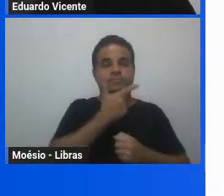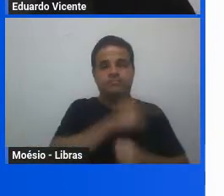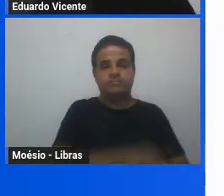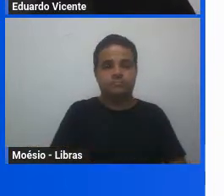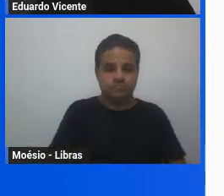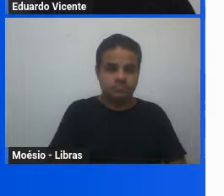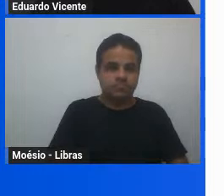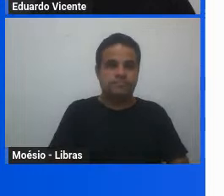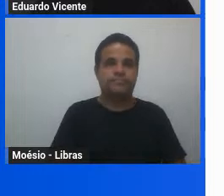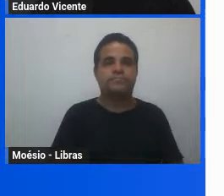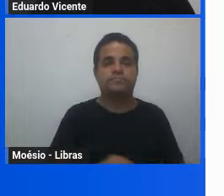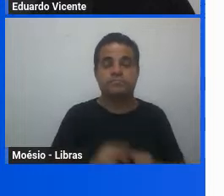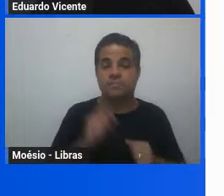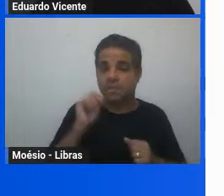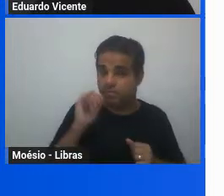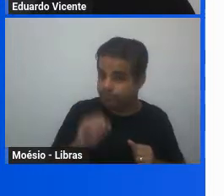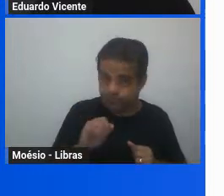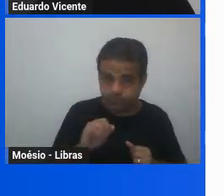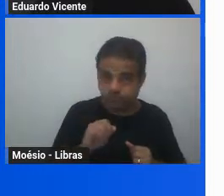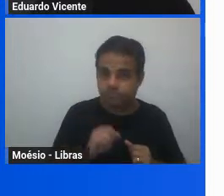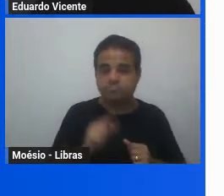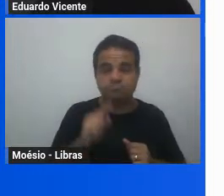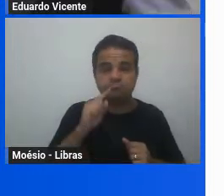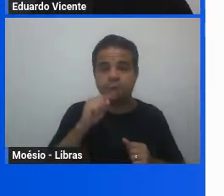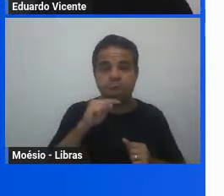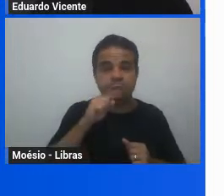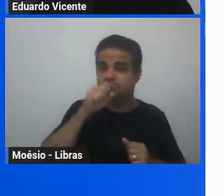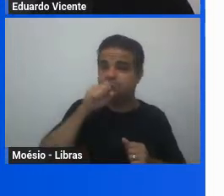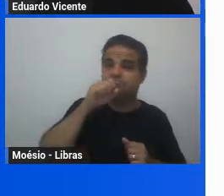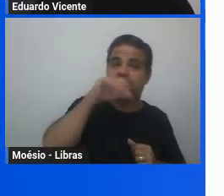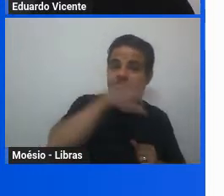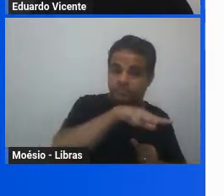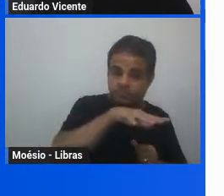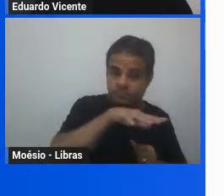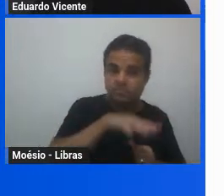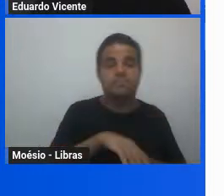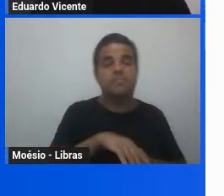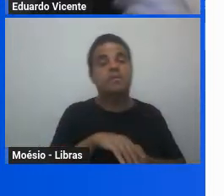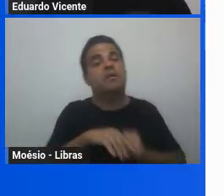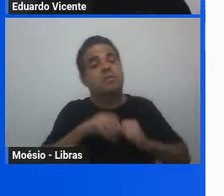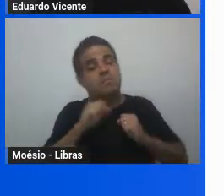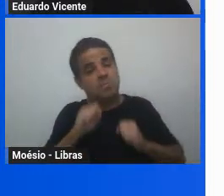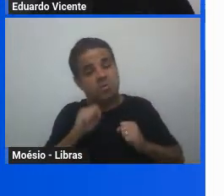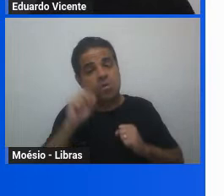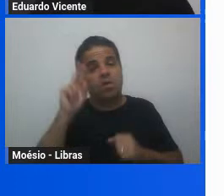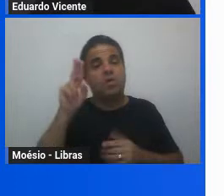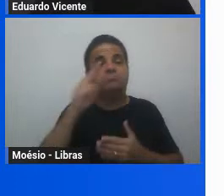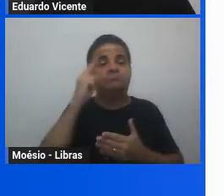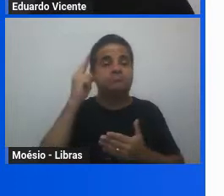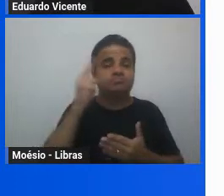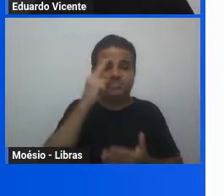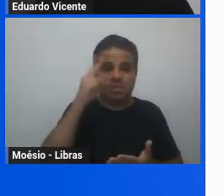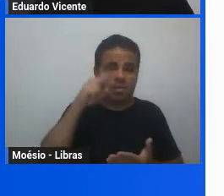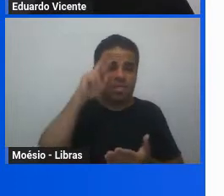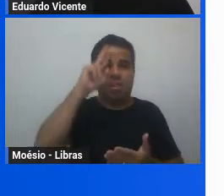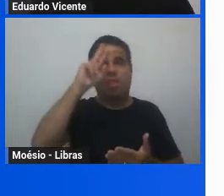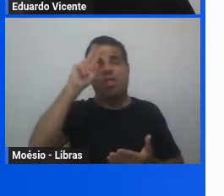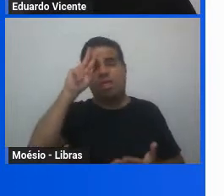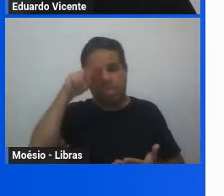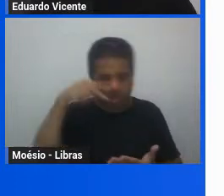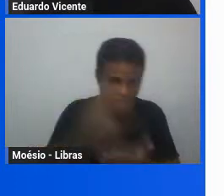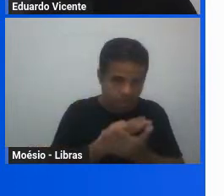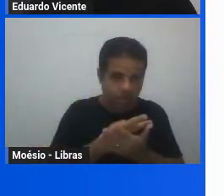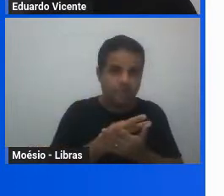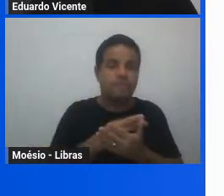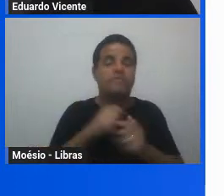Caso a vítima não venha expelir, é possível que ela venha desmaiar nos seus braços. O que nós vamos